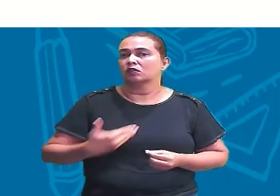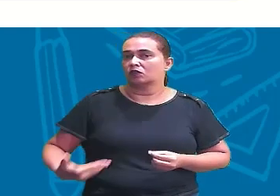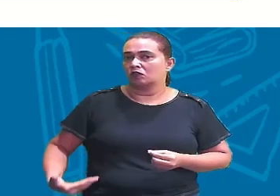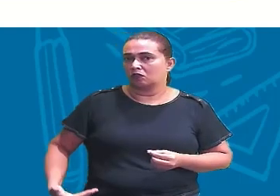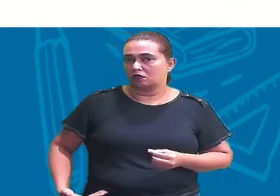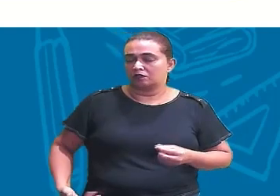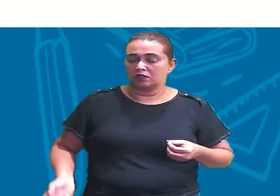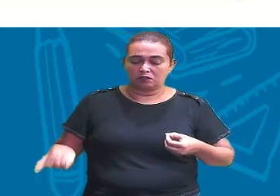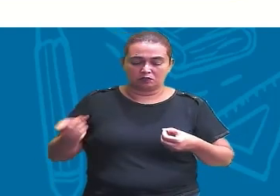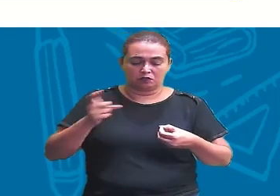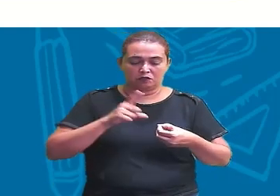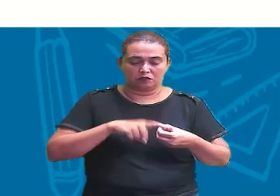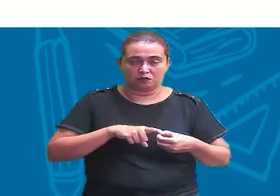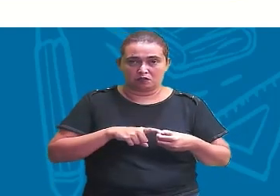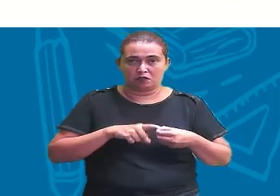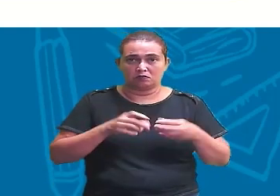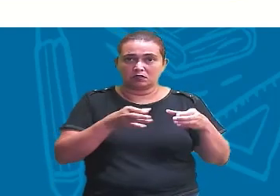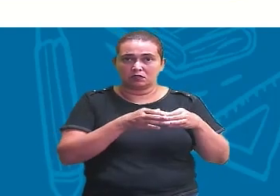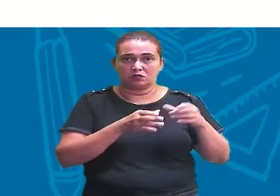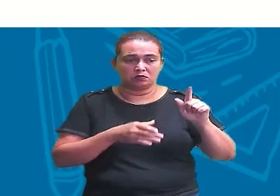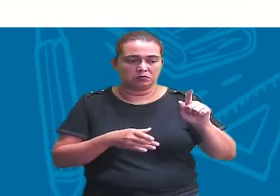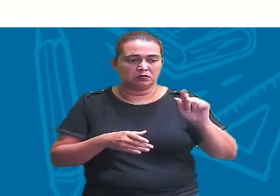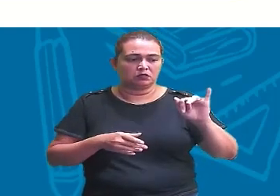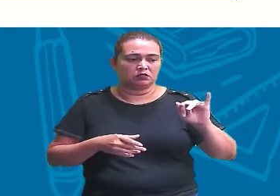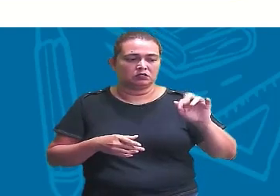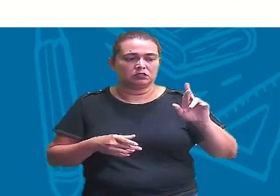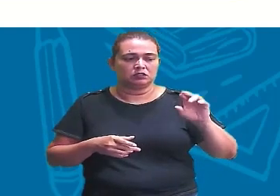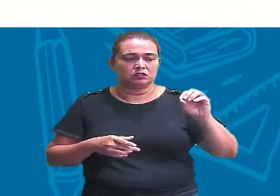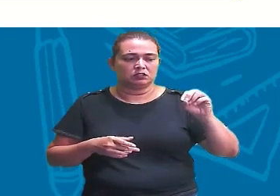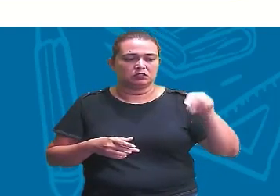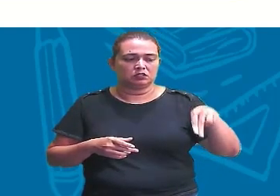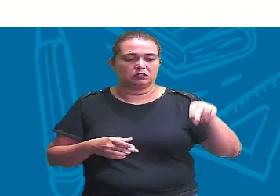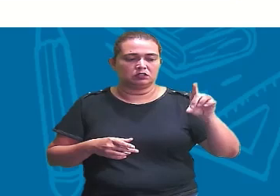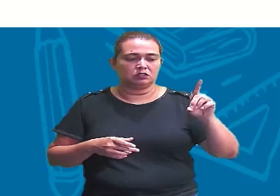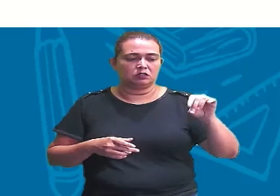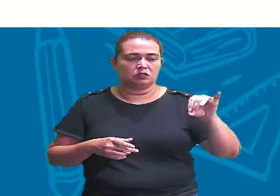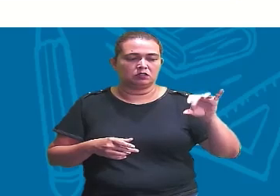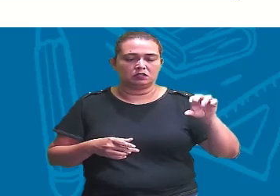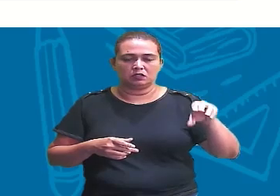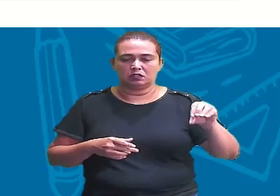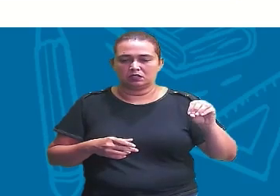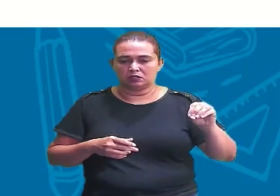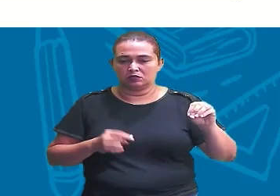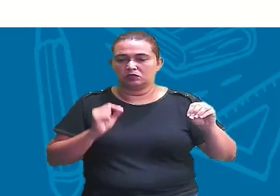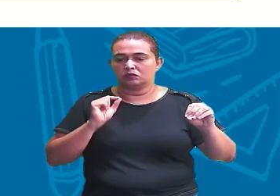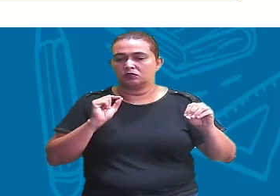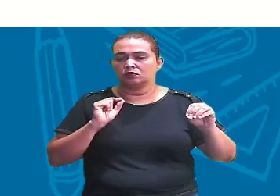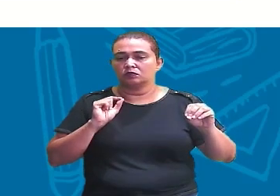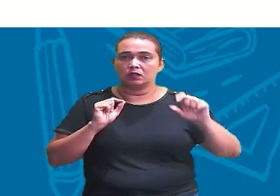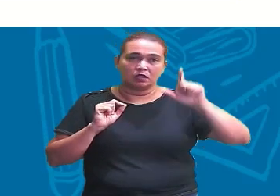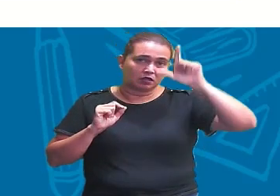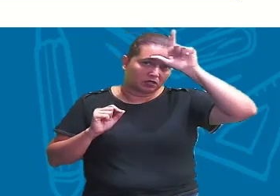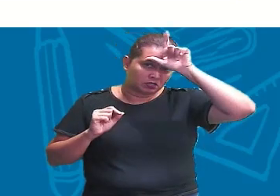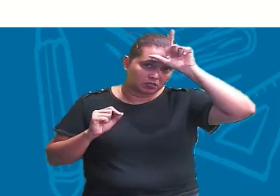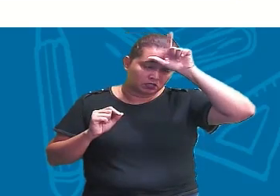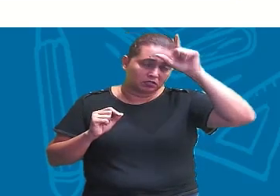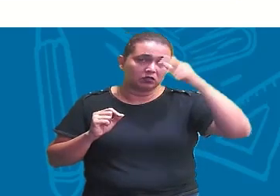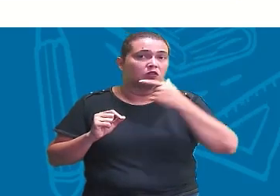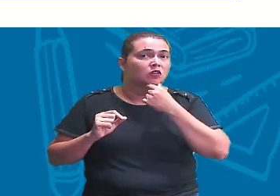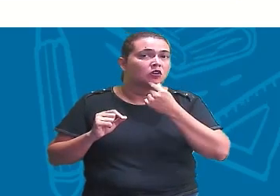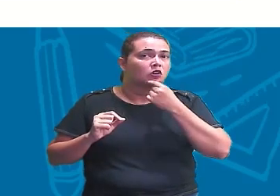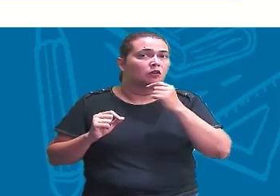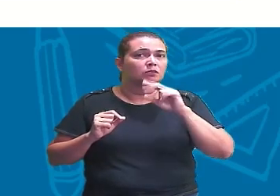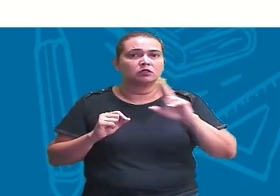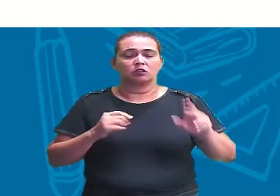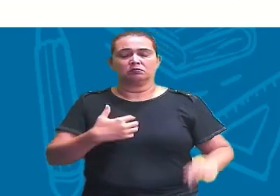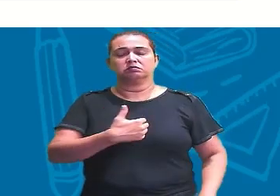dos girondinos e começa a ser comandado principalmente por um homem chamado Napoleão Bonaparte,